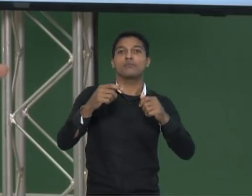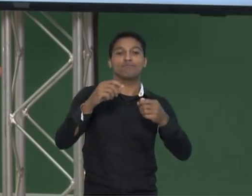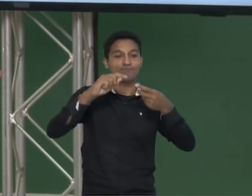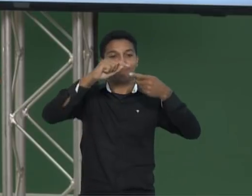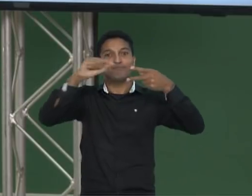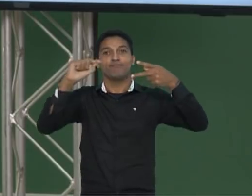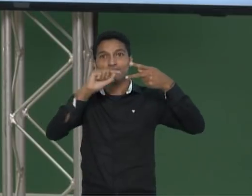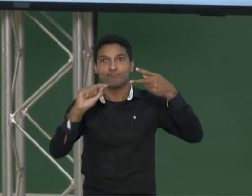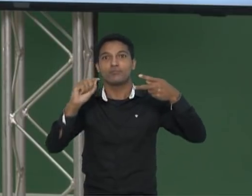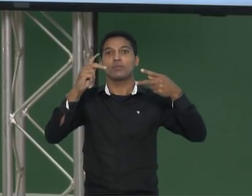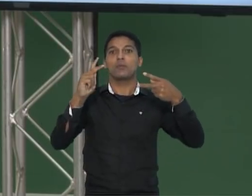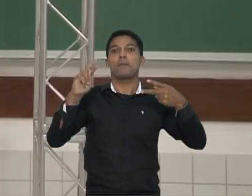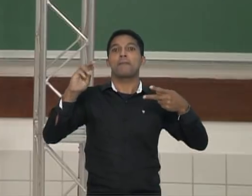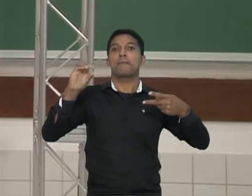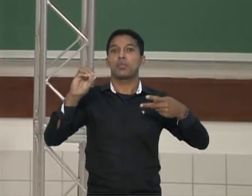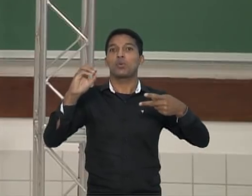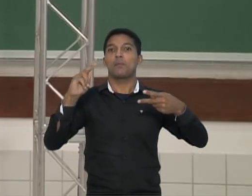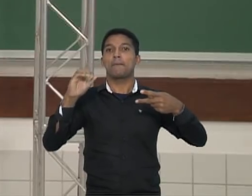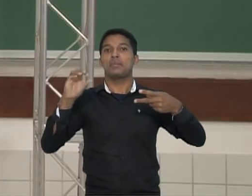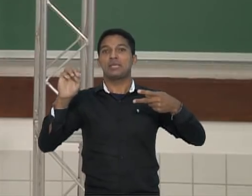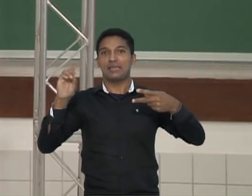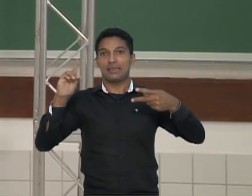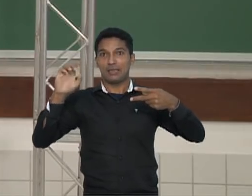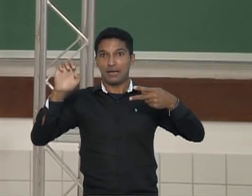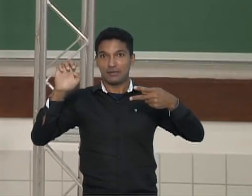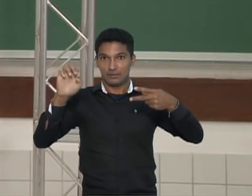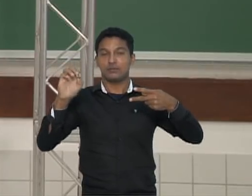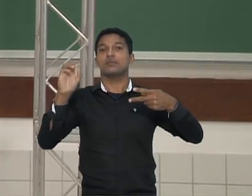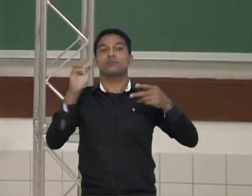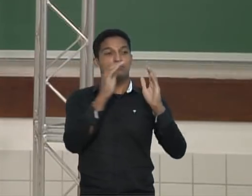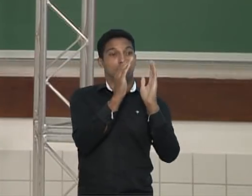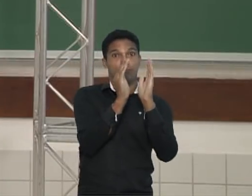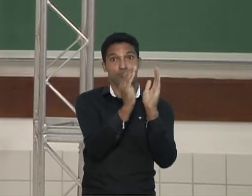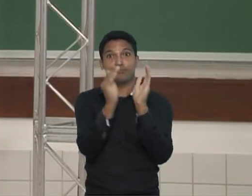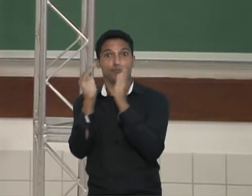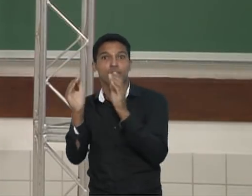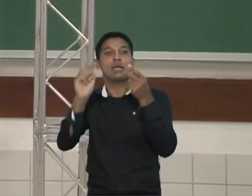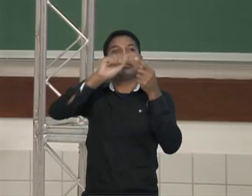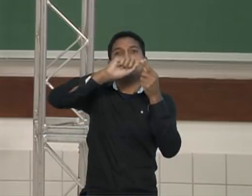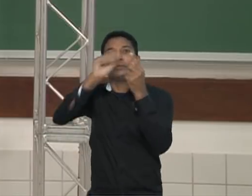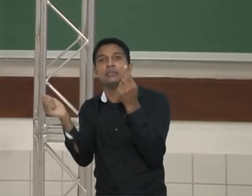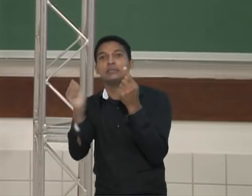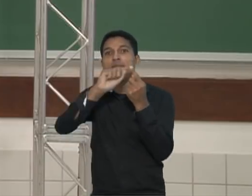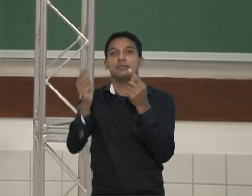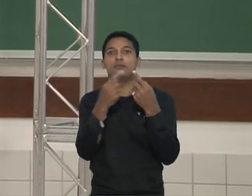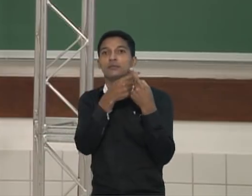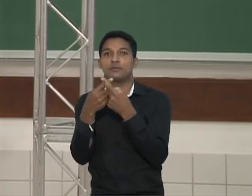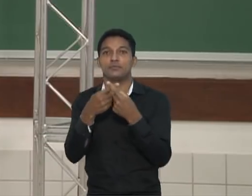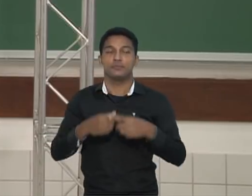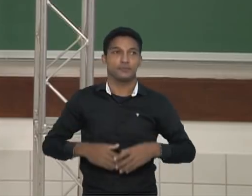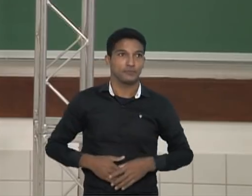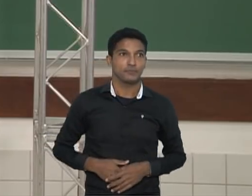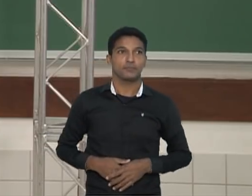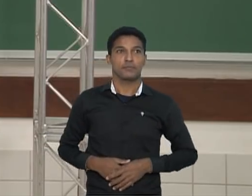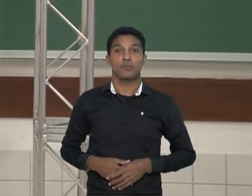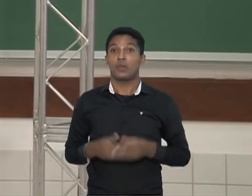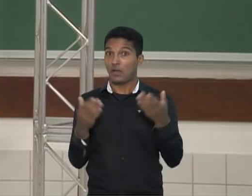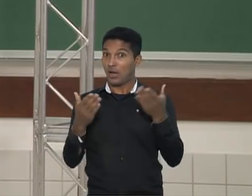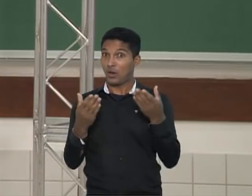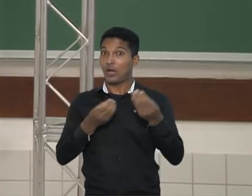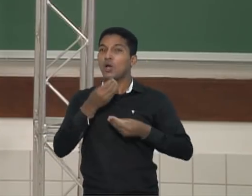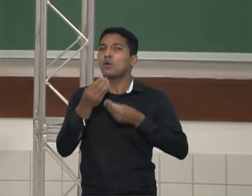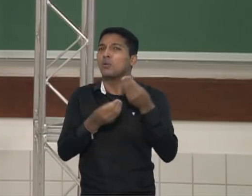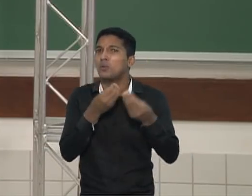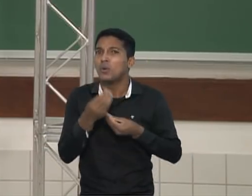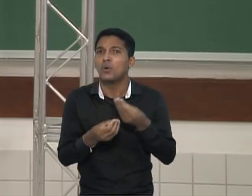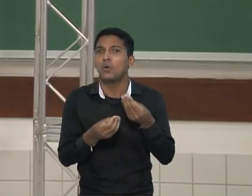distributiva, tá bom? Então, nós vamos ver como que ficaria o método utilizado ainda não